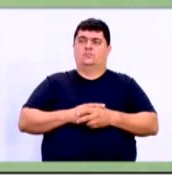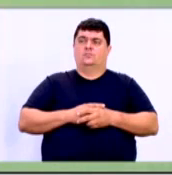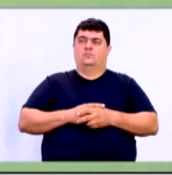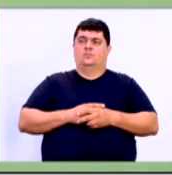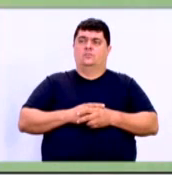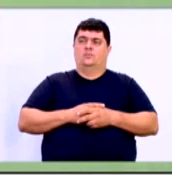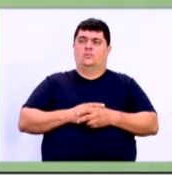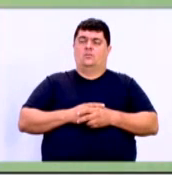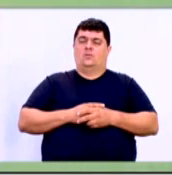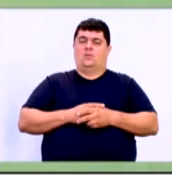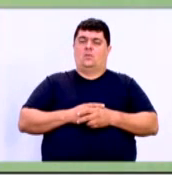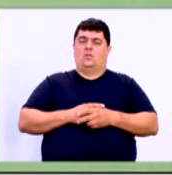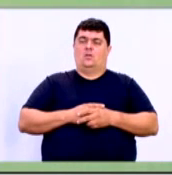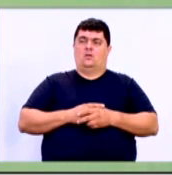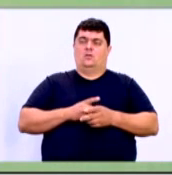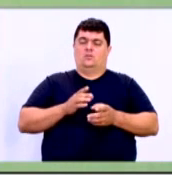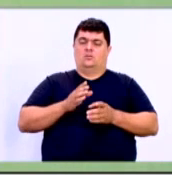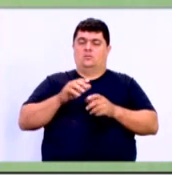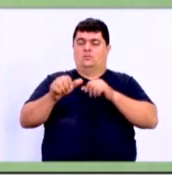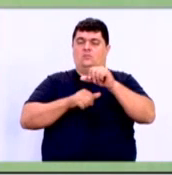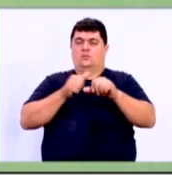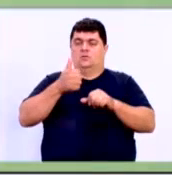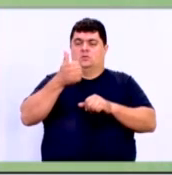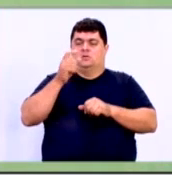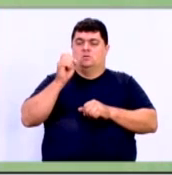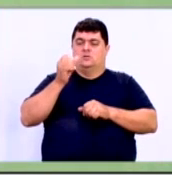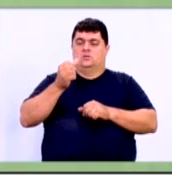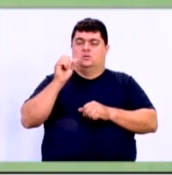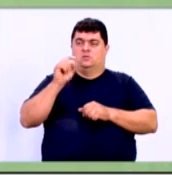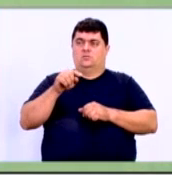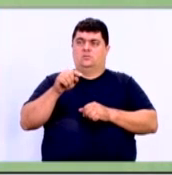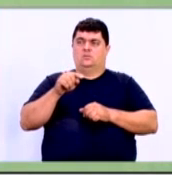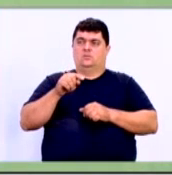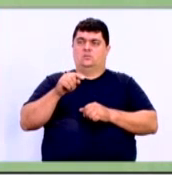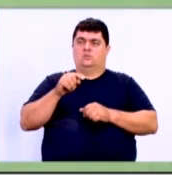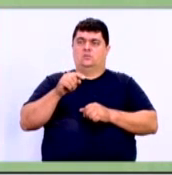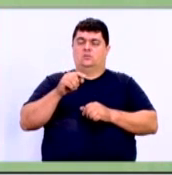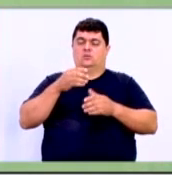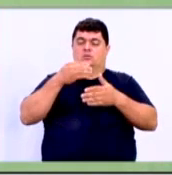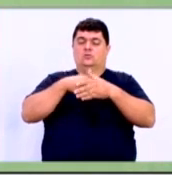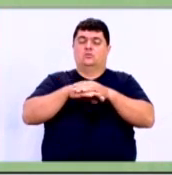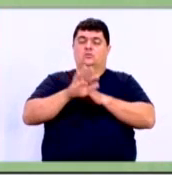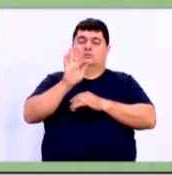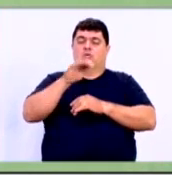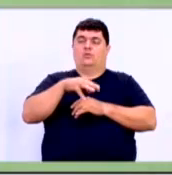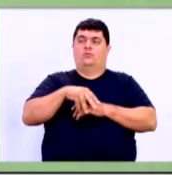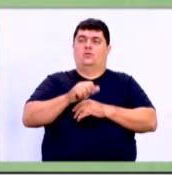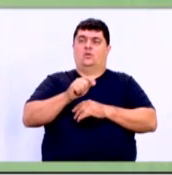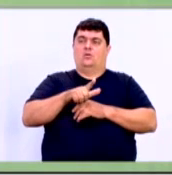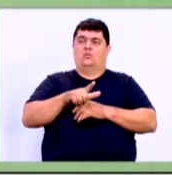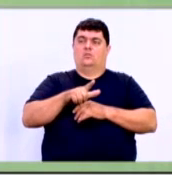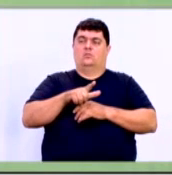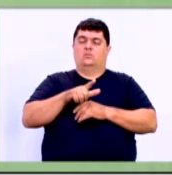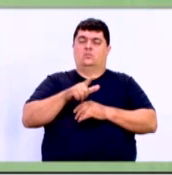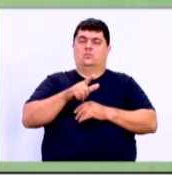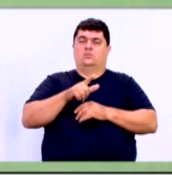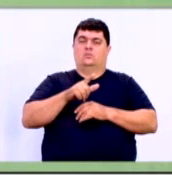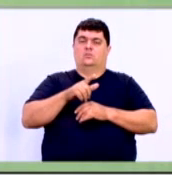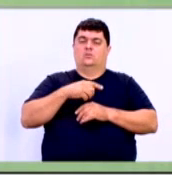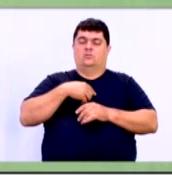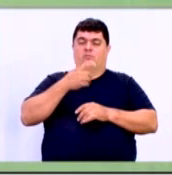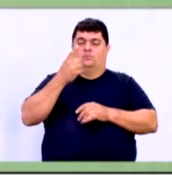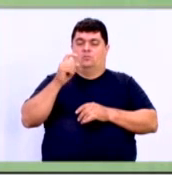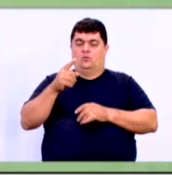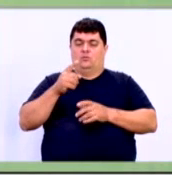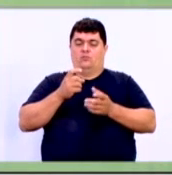variáveis, pela variável, 16 mil. Estoque final, ou seja, lembra? Foi vendido 800, então sobrou